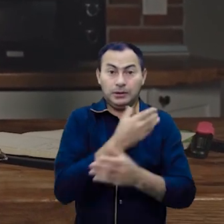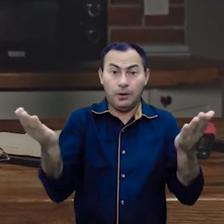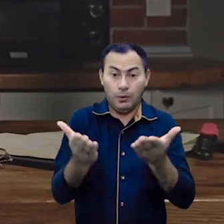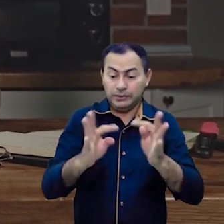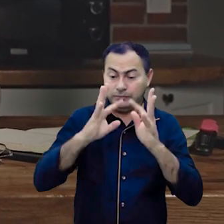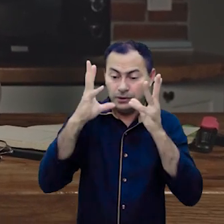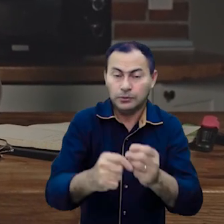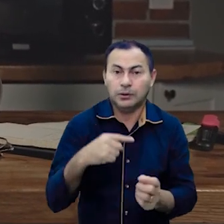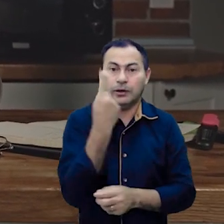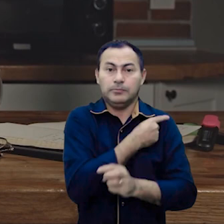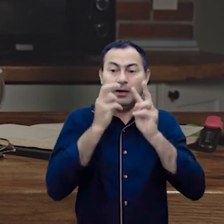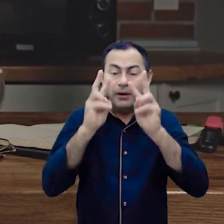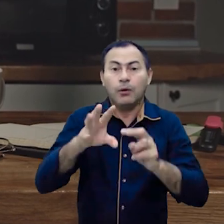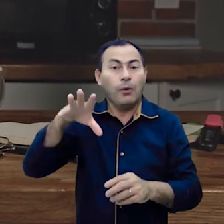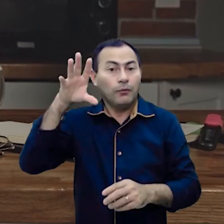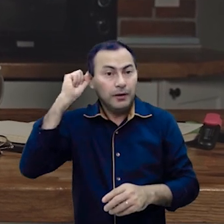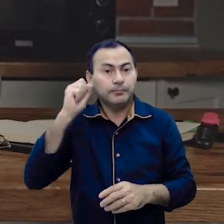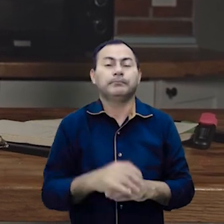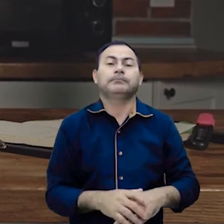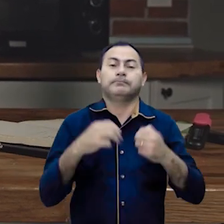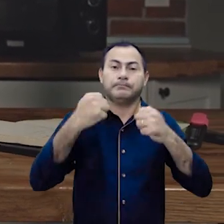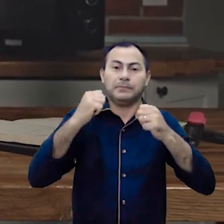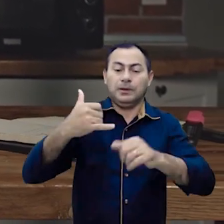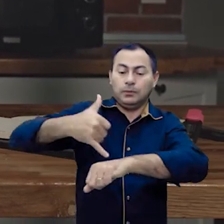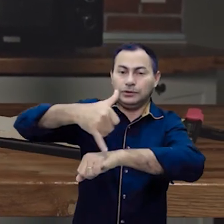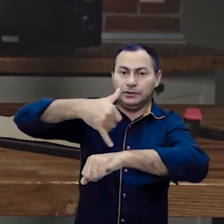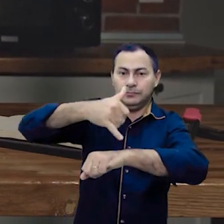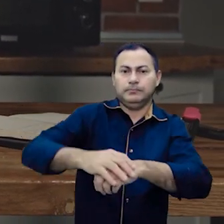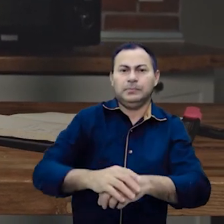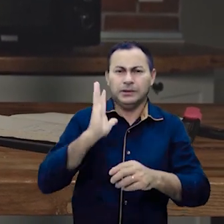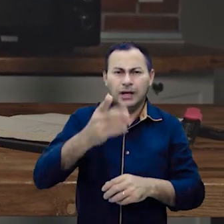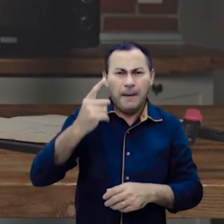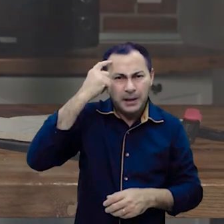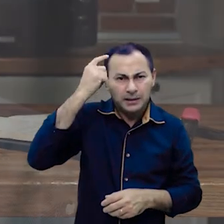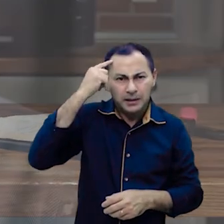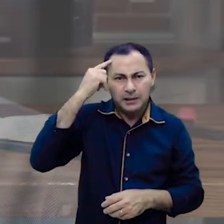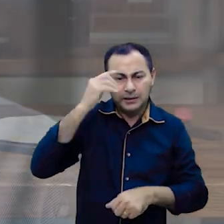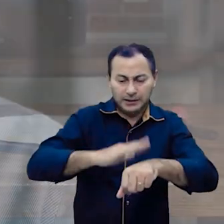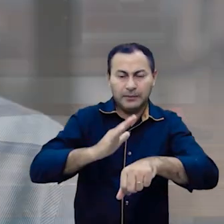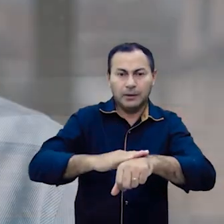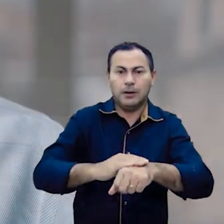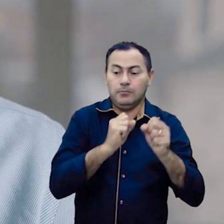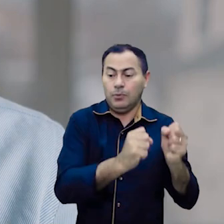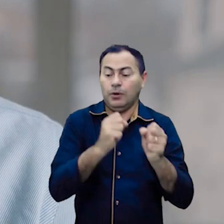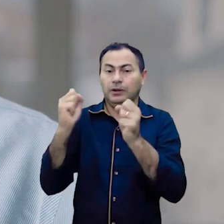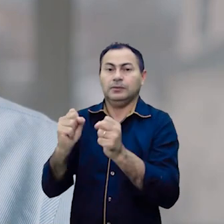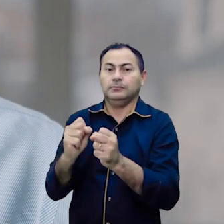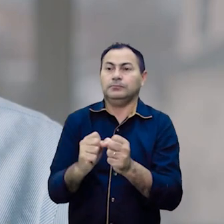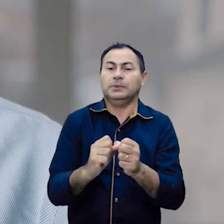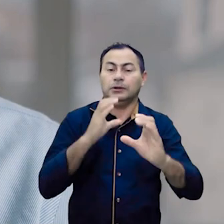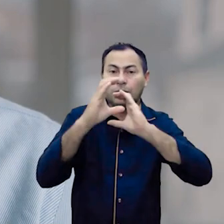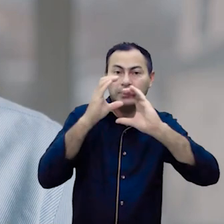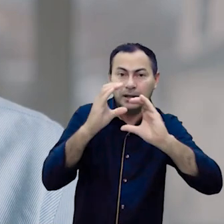para nós hoje é que tudo que vemos ou ouvimos deve ser Ungida Já pensou era de